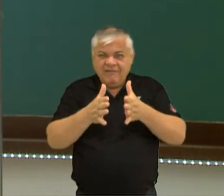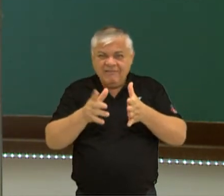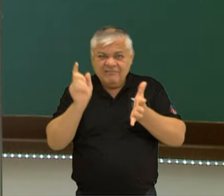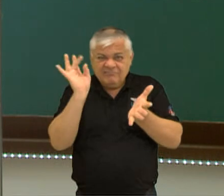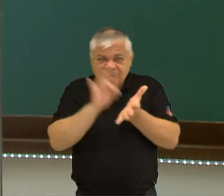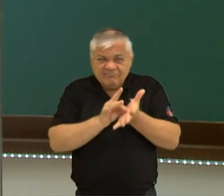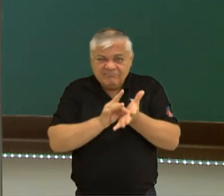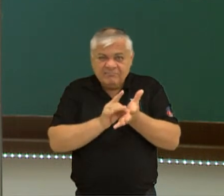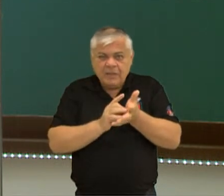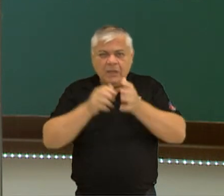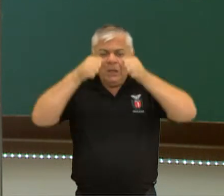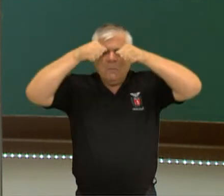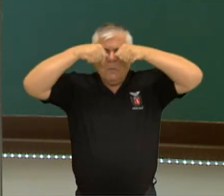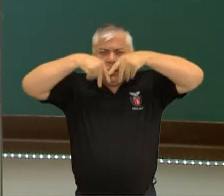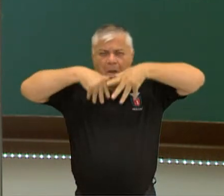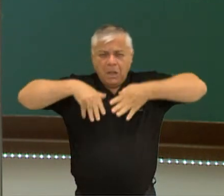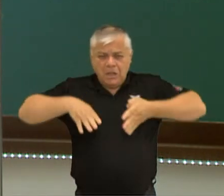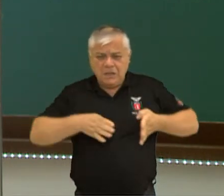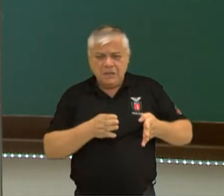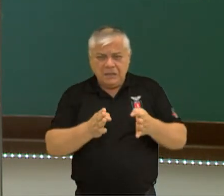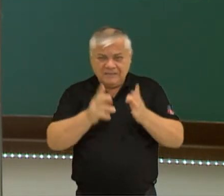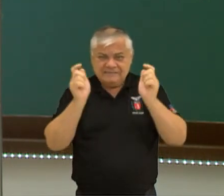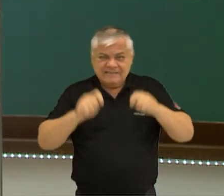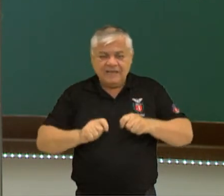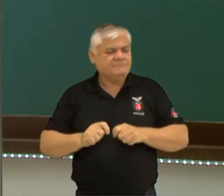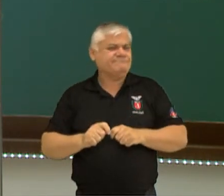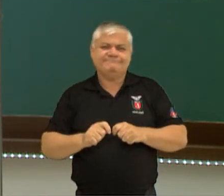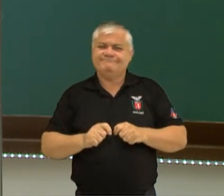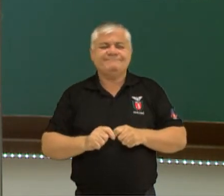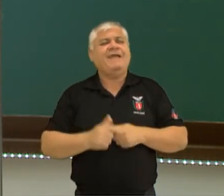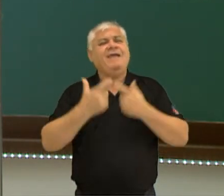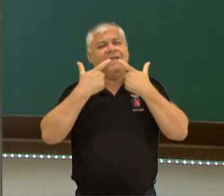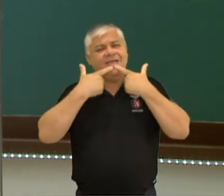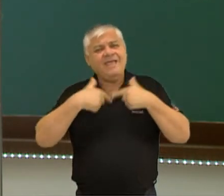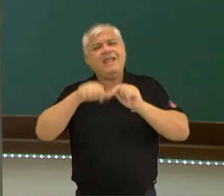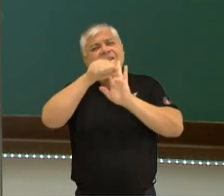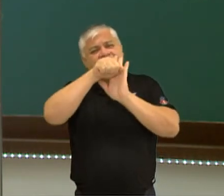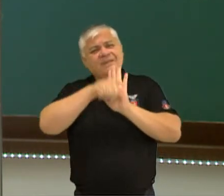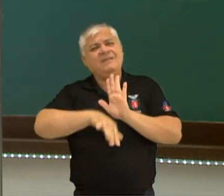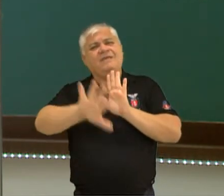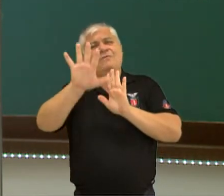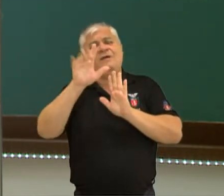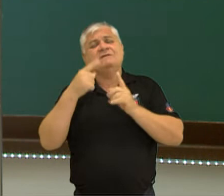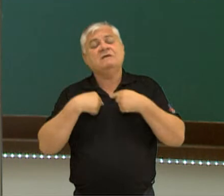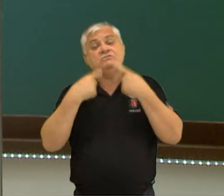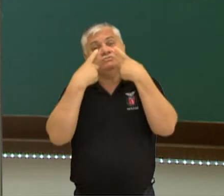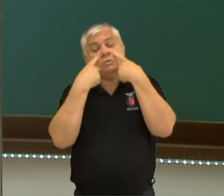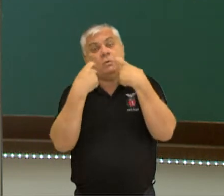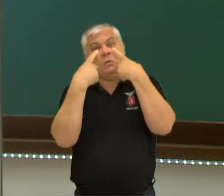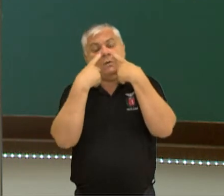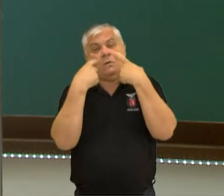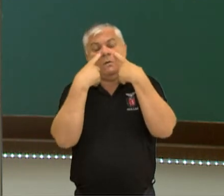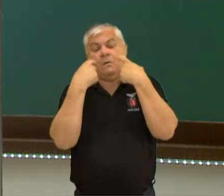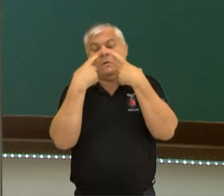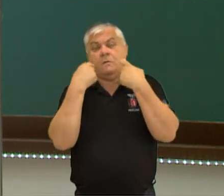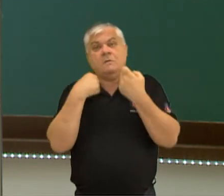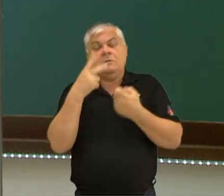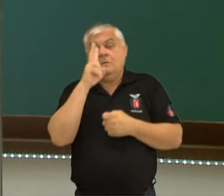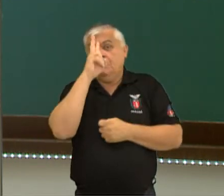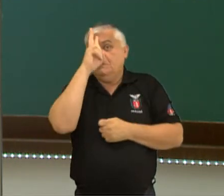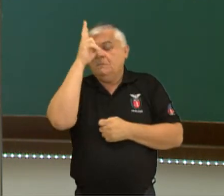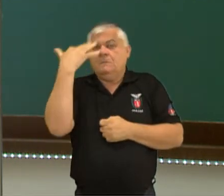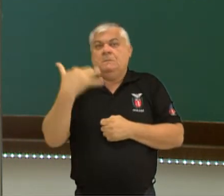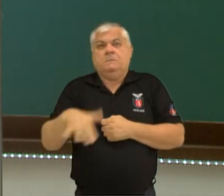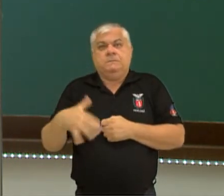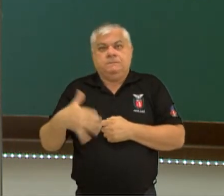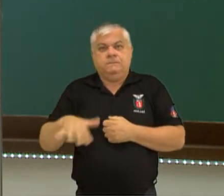um rio, por mais que ela chore muito. Mas essa figura de linguagem mostra que foi um pranto muito grande, uma tristeza muito grande, um choro muito